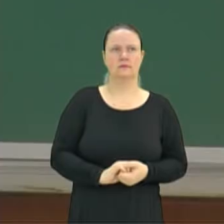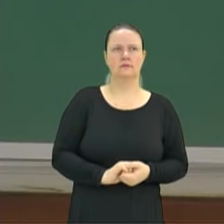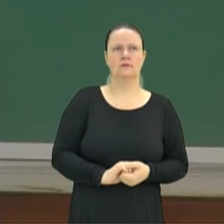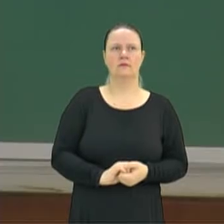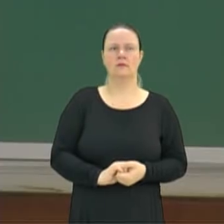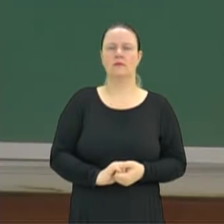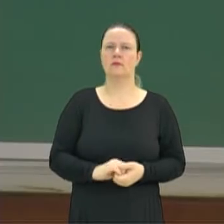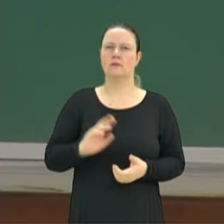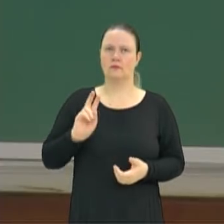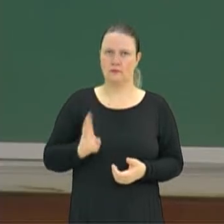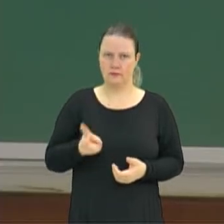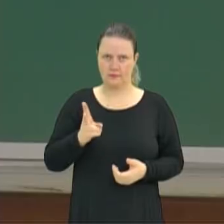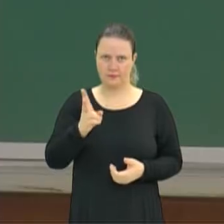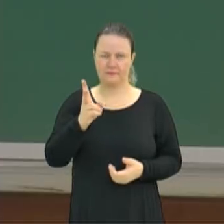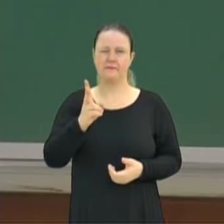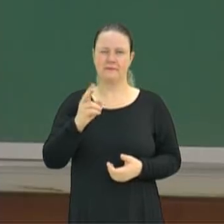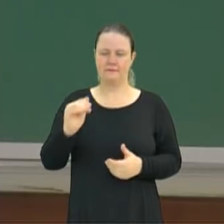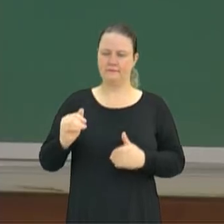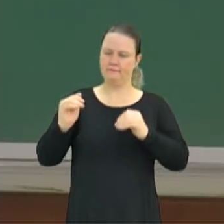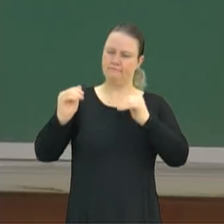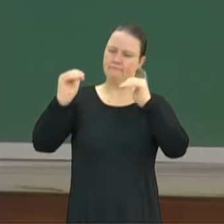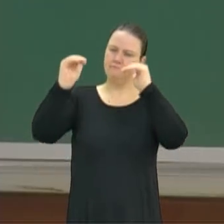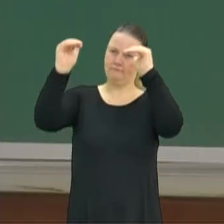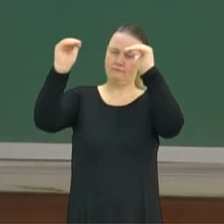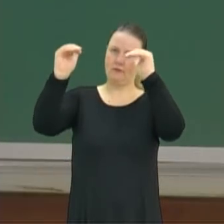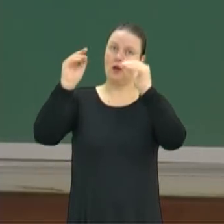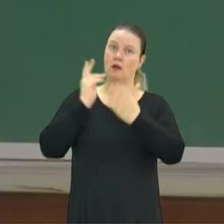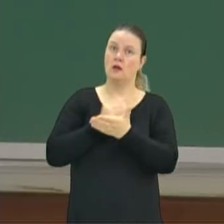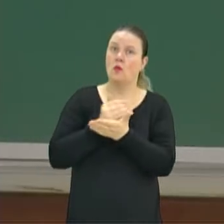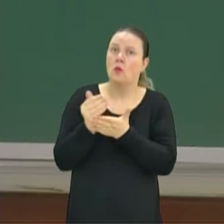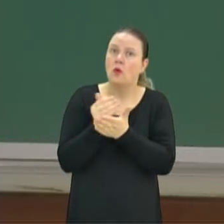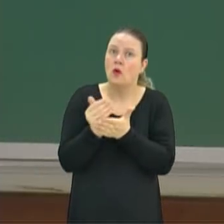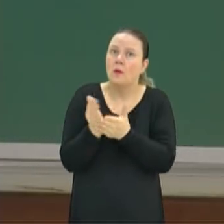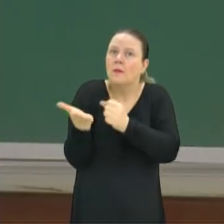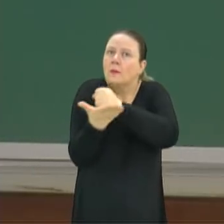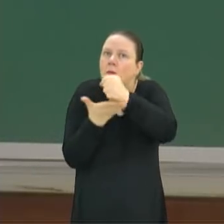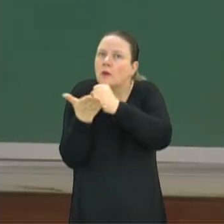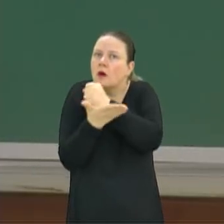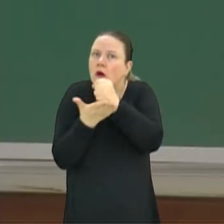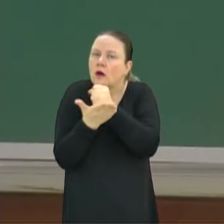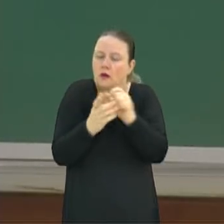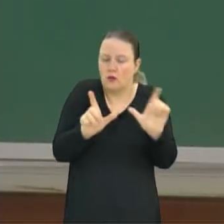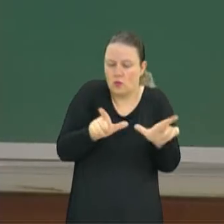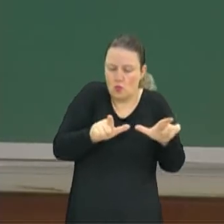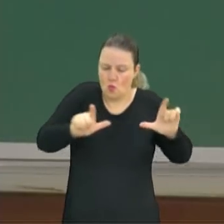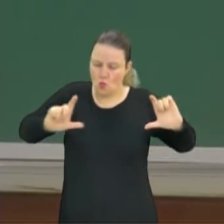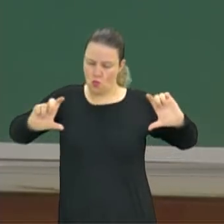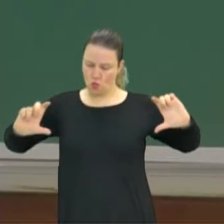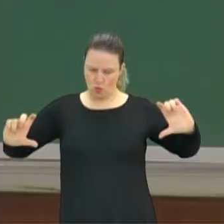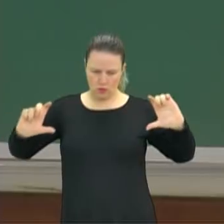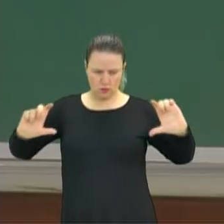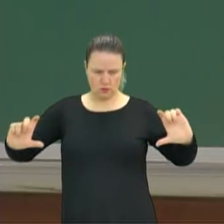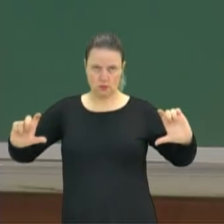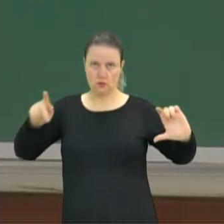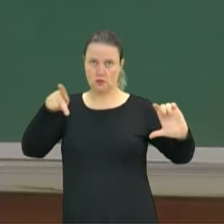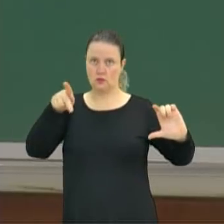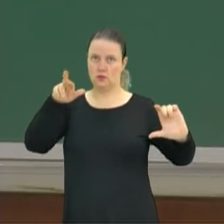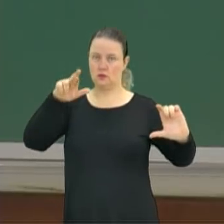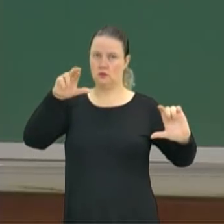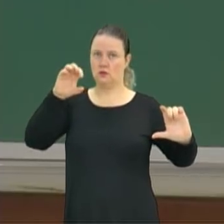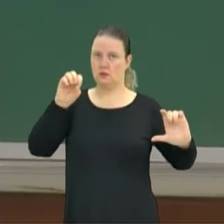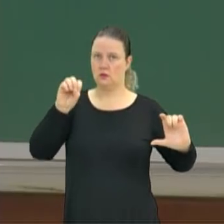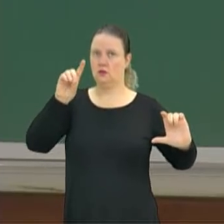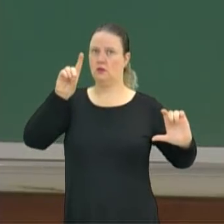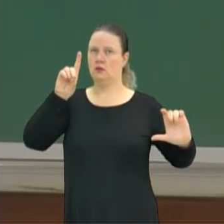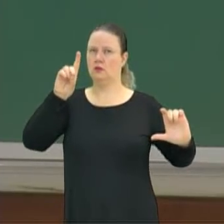carnívoro, nível trófico 4. Então, a gente sempre começa, a base da nossa pirâmide sempre vai ser o produtor. Tá? Não